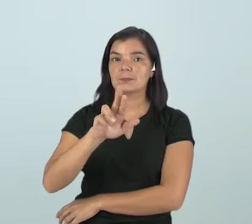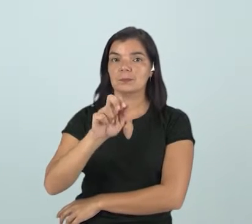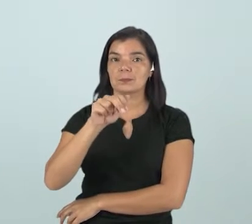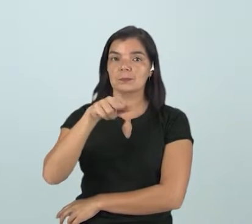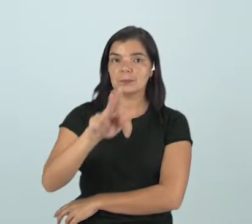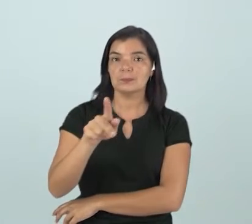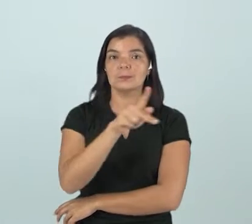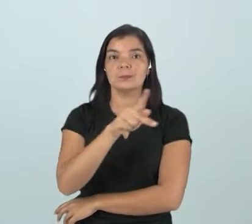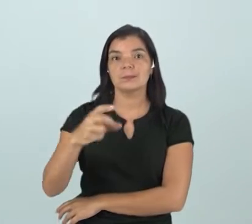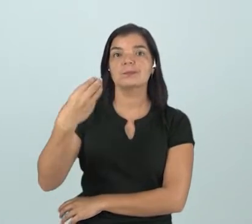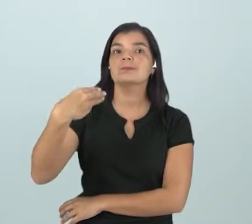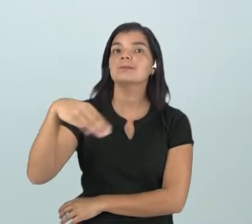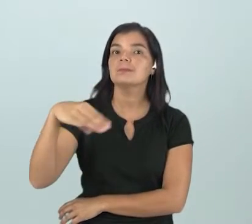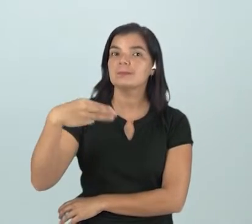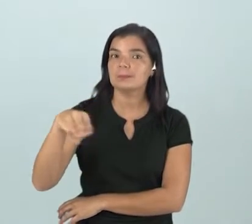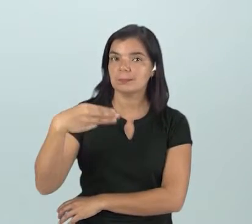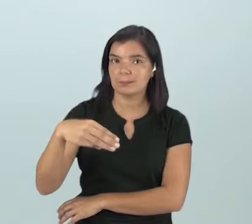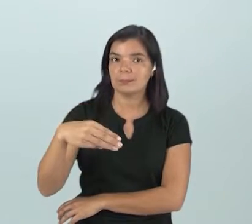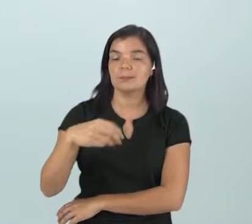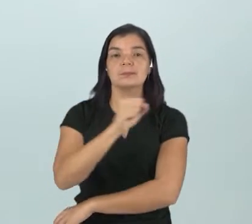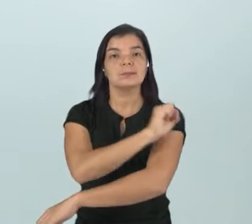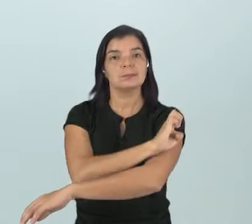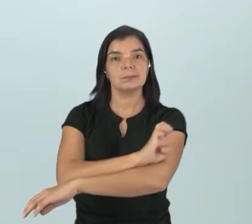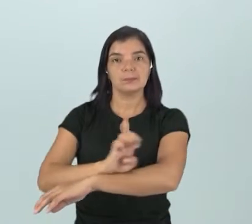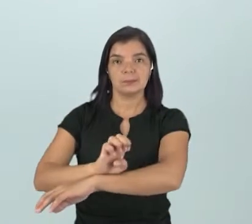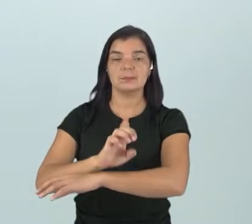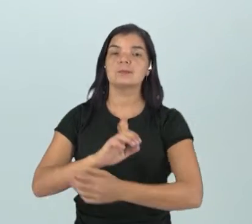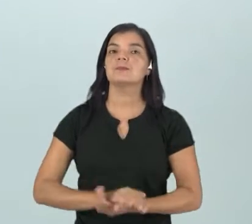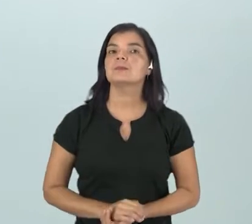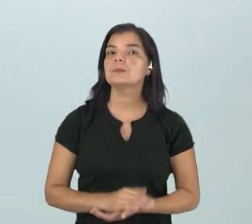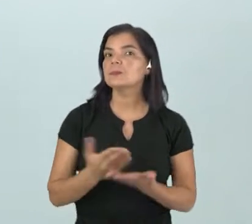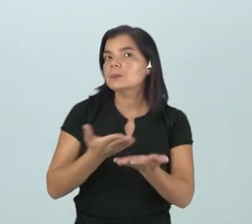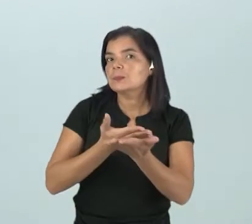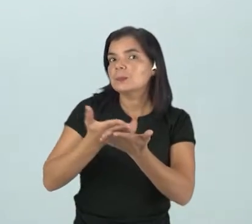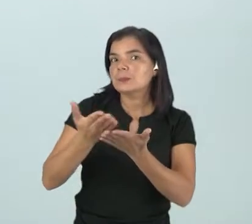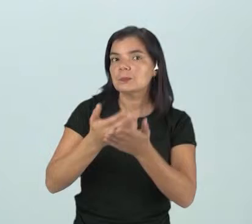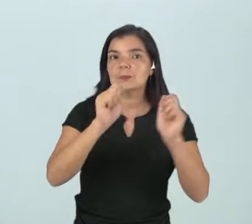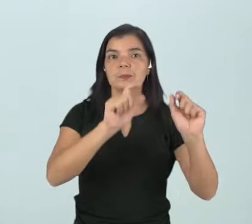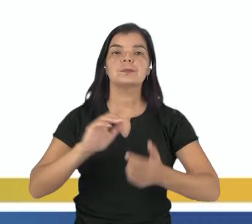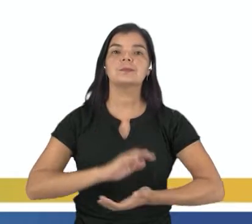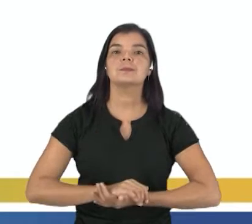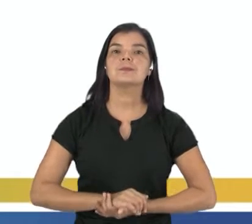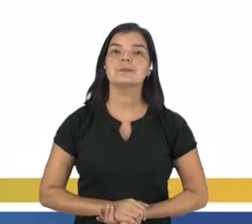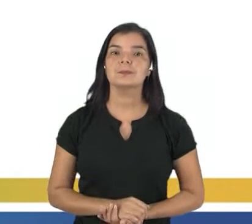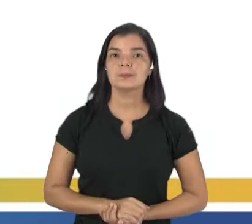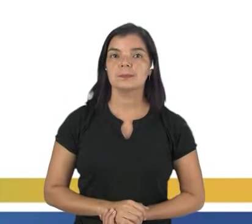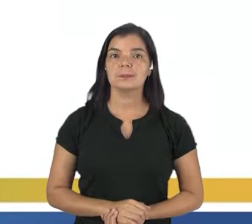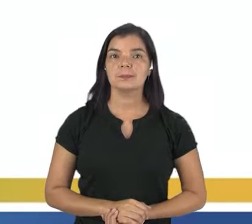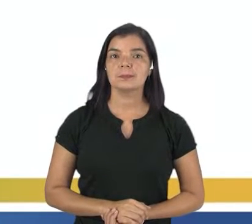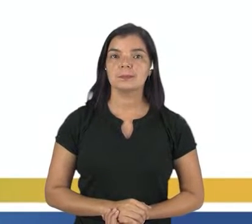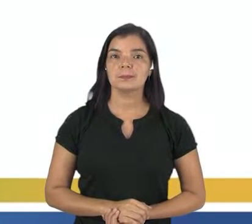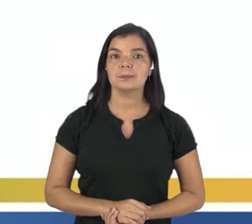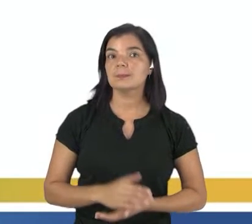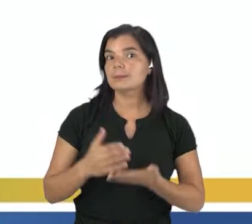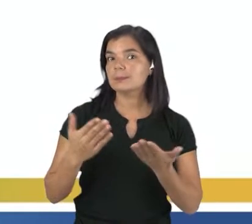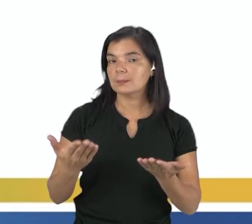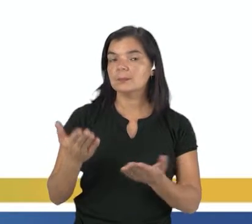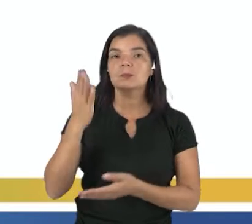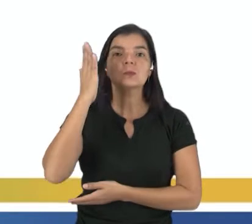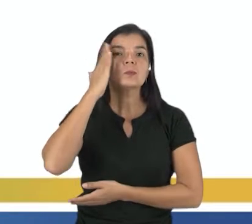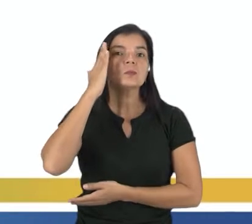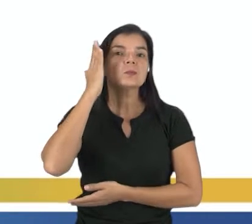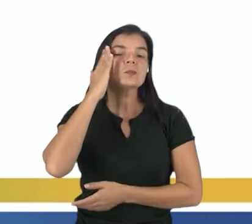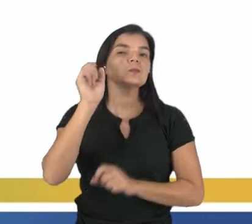Felipe sou professor de matemática da rede pública do Estado do Acre Então vamos iniciar Nossa slide Então vamos